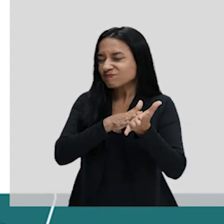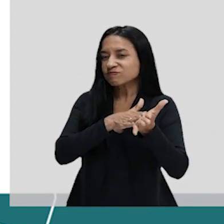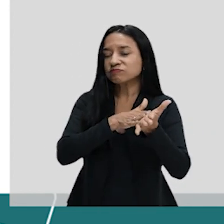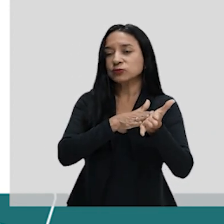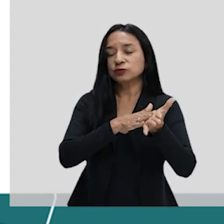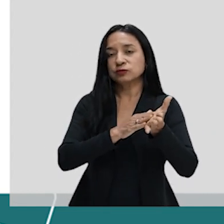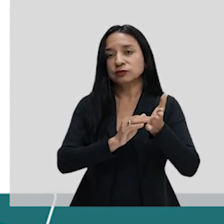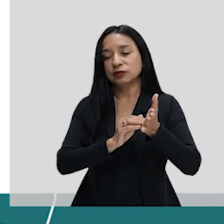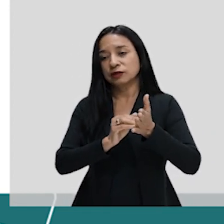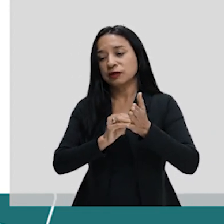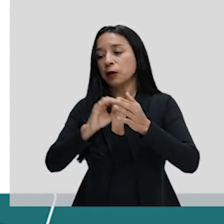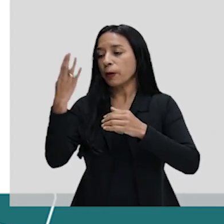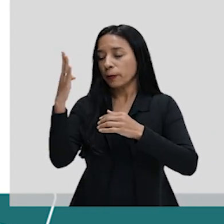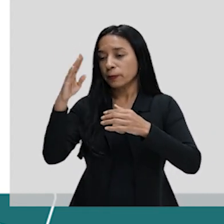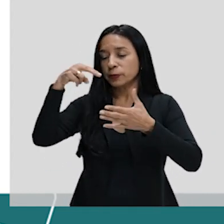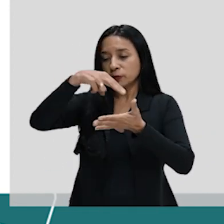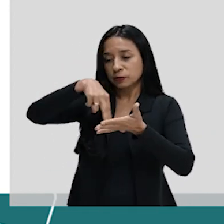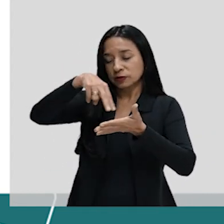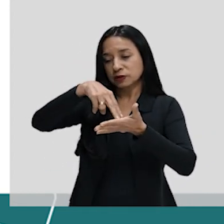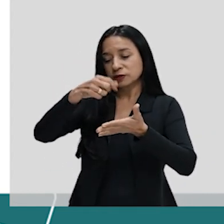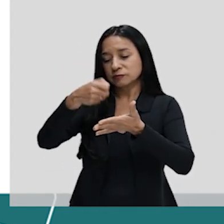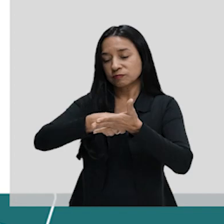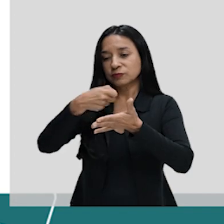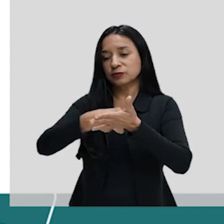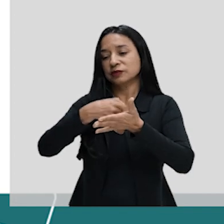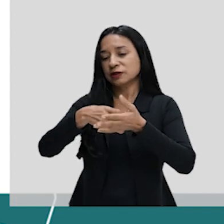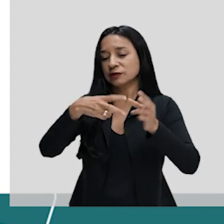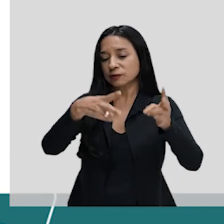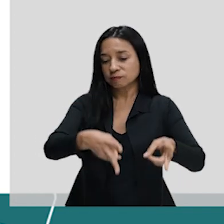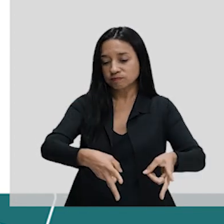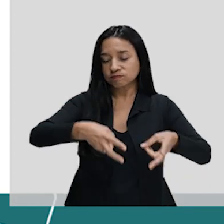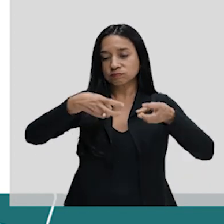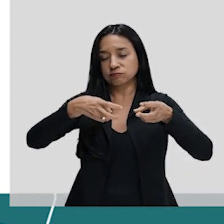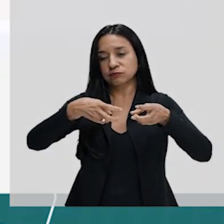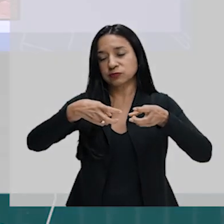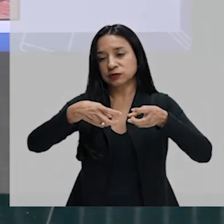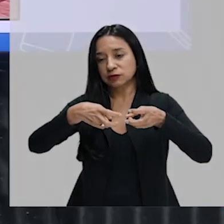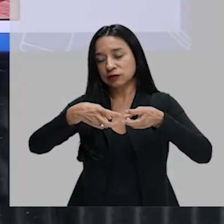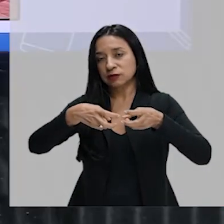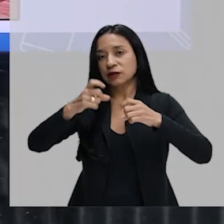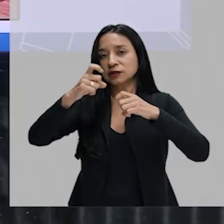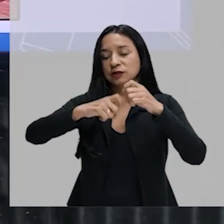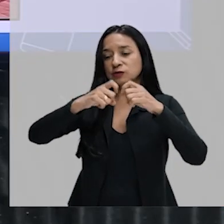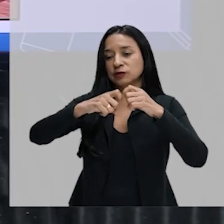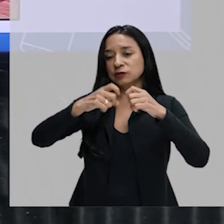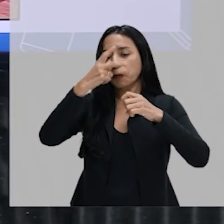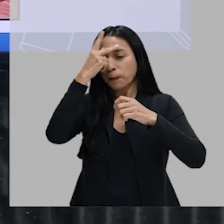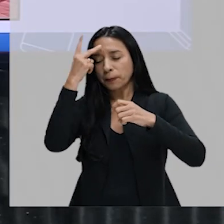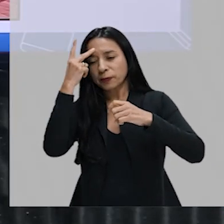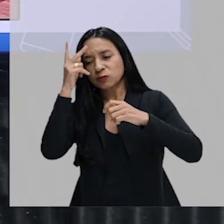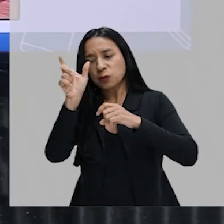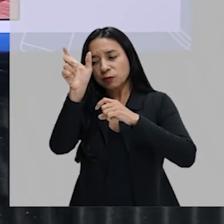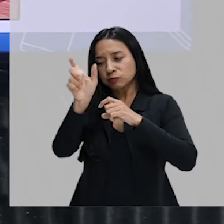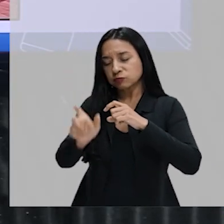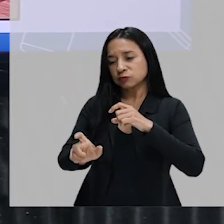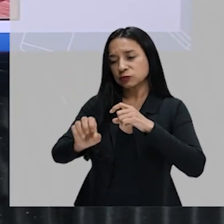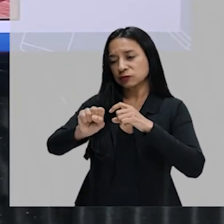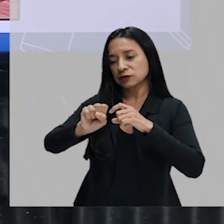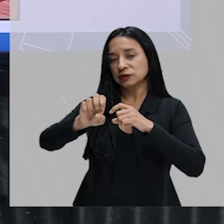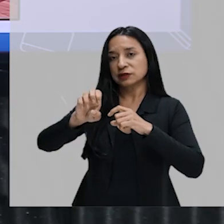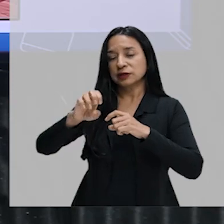progressivo natural. Olhem na imagem aí. O que a gente pode trabalhar quando nós falamos de sexualidade? Não estou falando